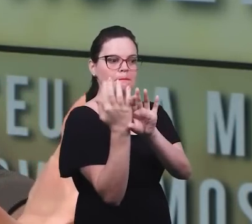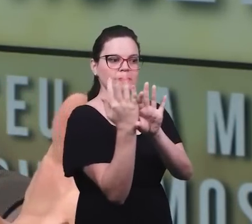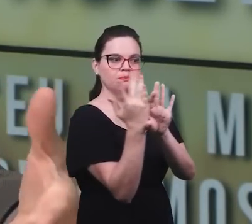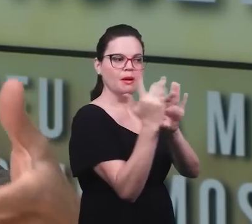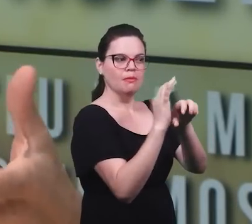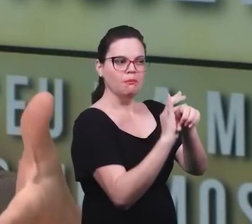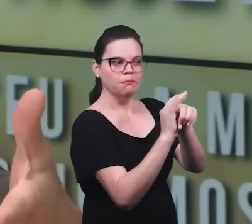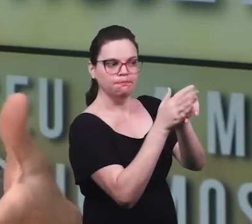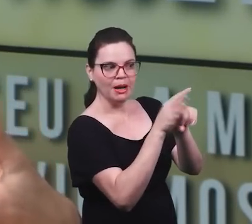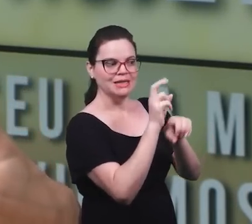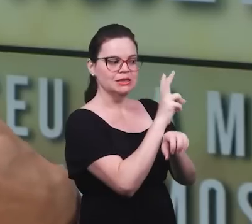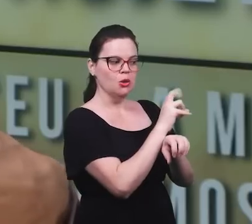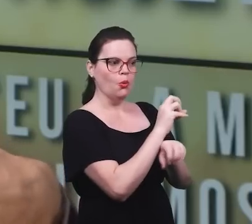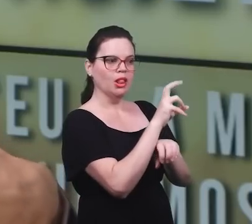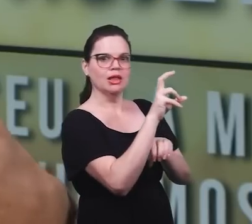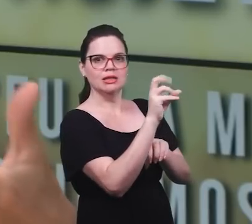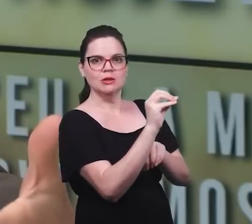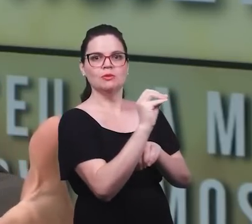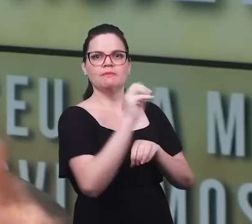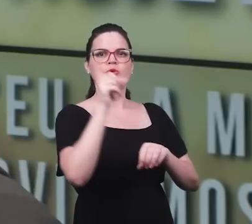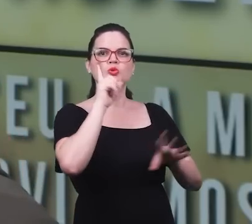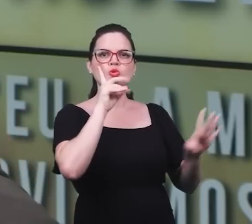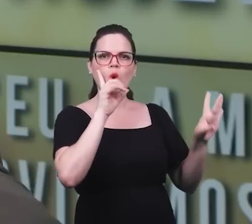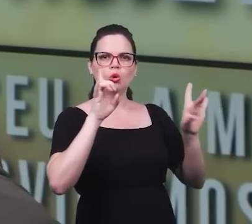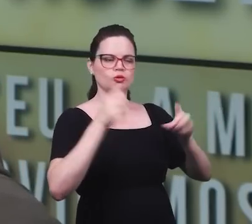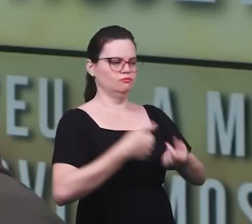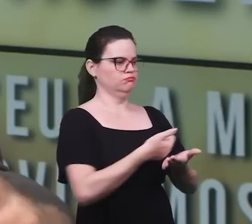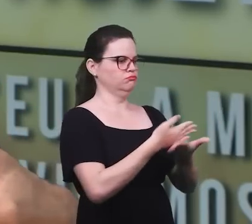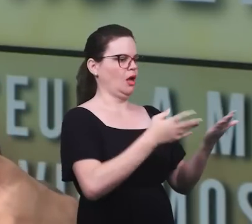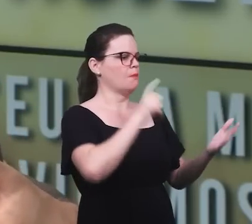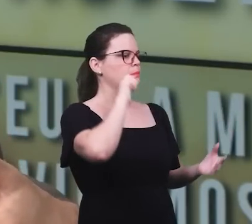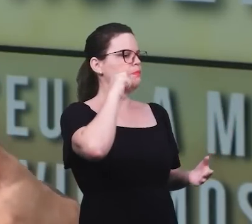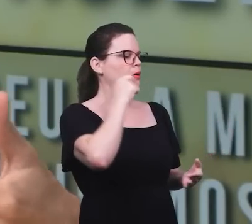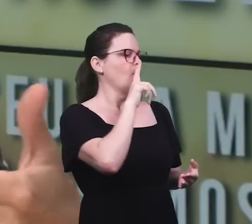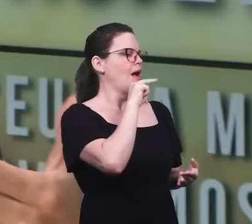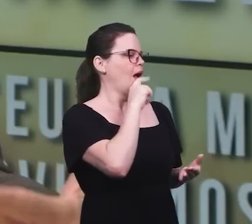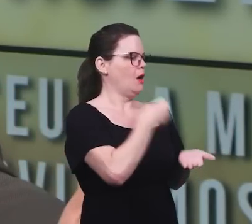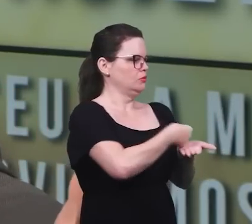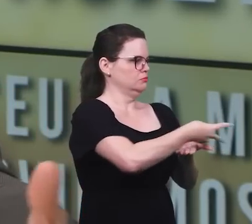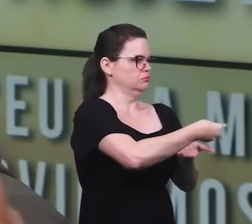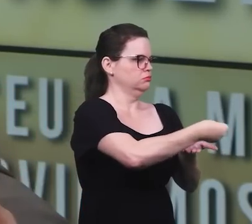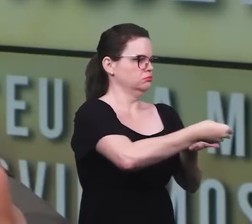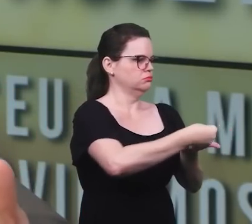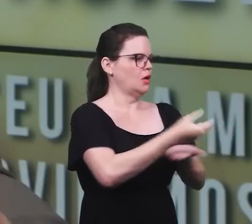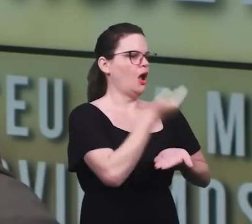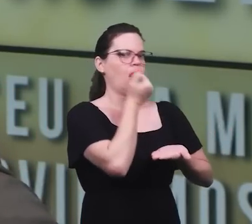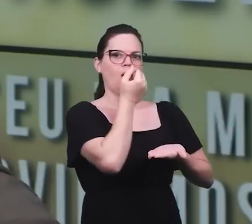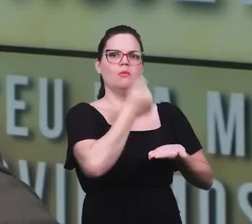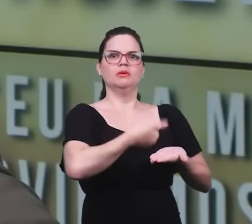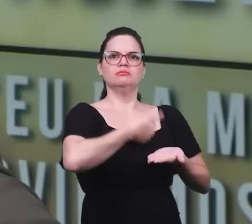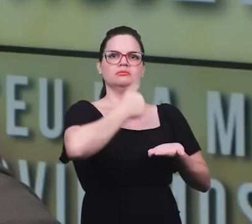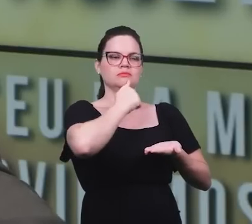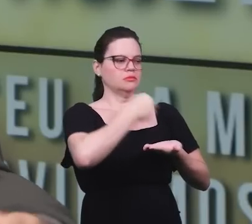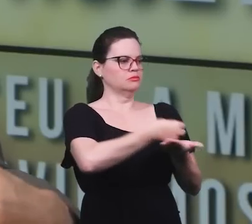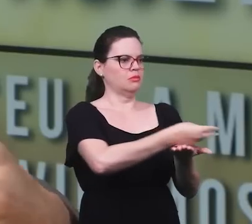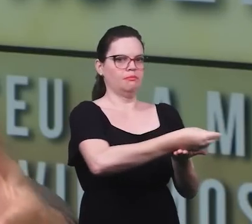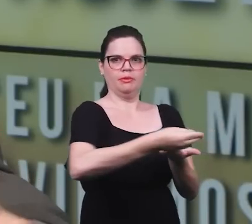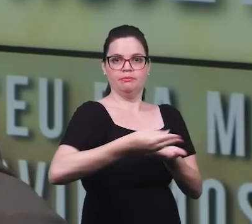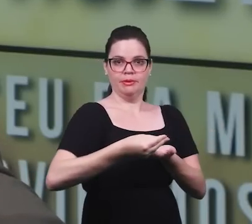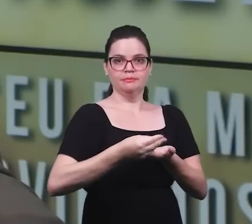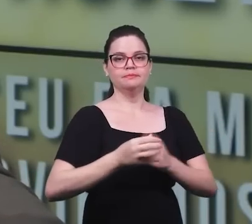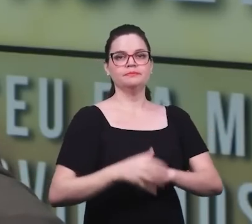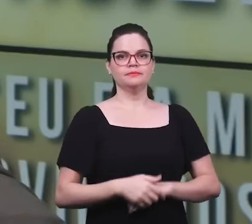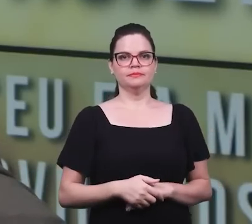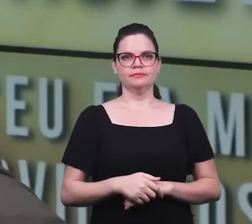que Israel estava envolvido, Obadias juntamente, no tempo do rei Acabe e de Jezabel, e nós